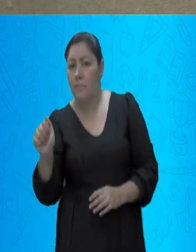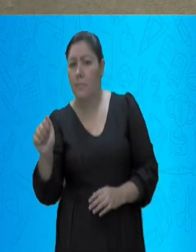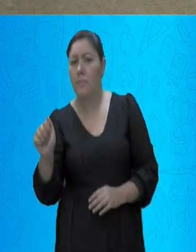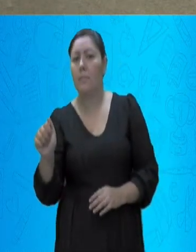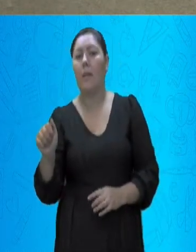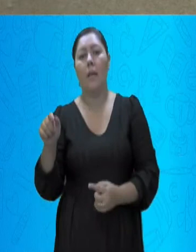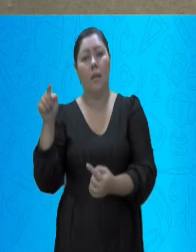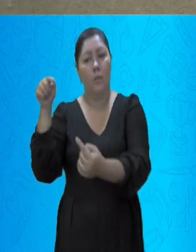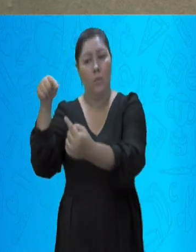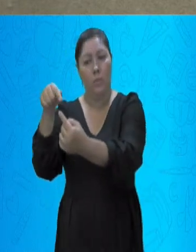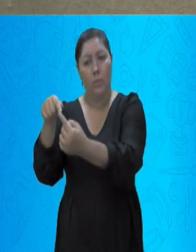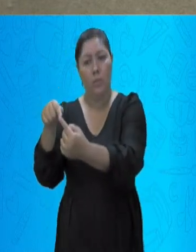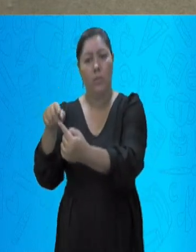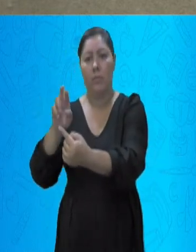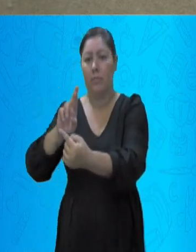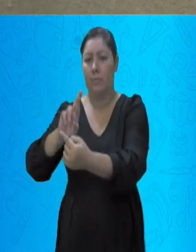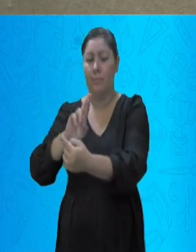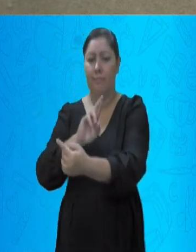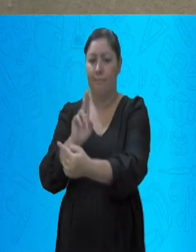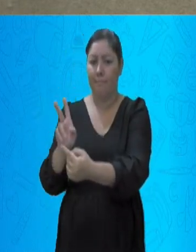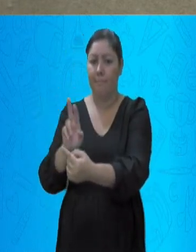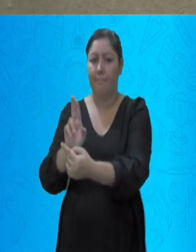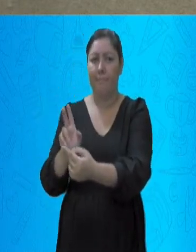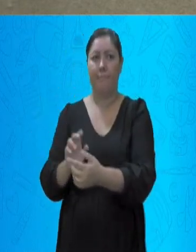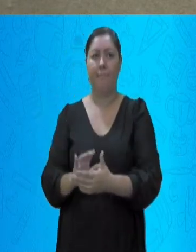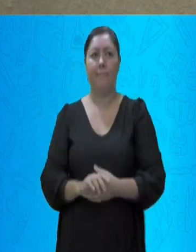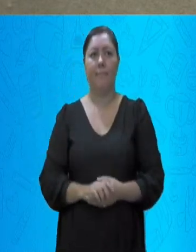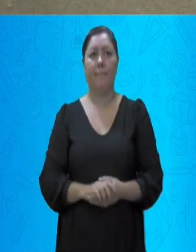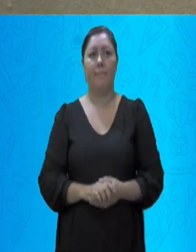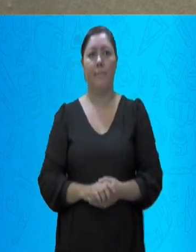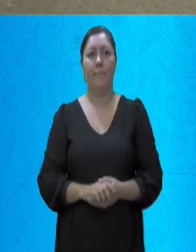espécie. Então, é um substantivo comum.